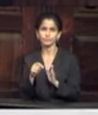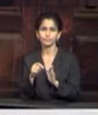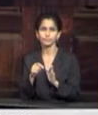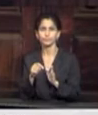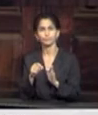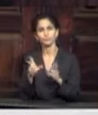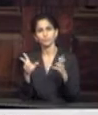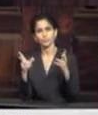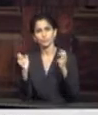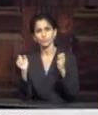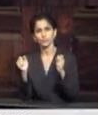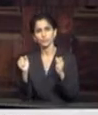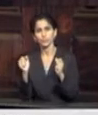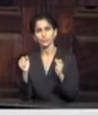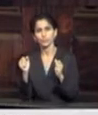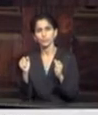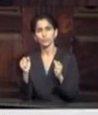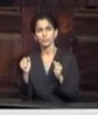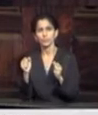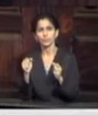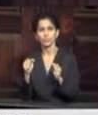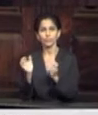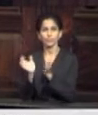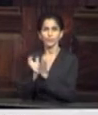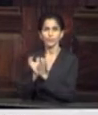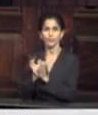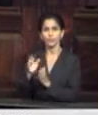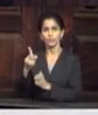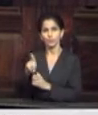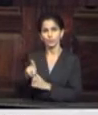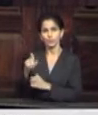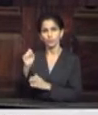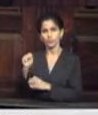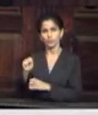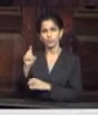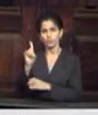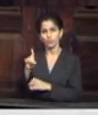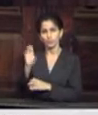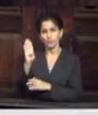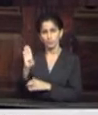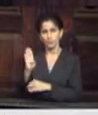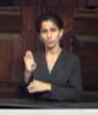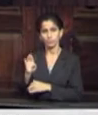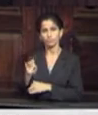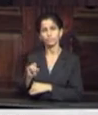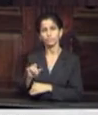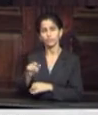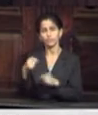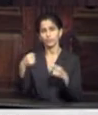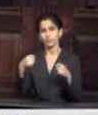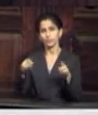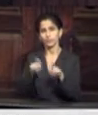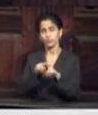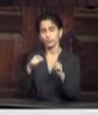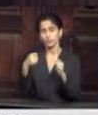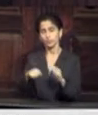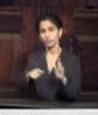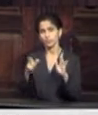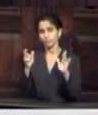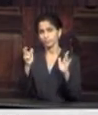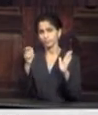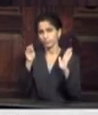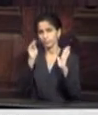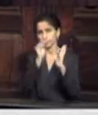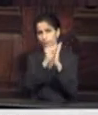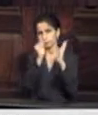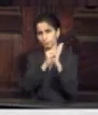aspecto trazido pela bancada do PSDB em relação à definição nesse processo de modelagem, deputado Luiz